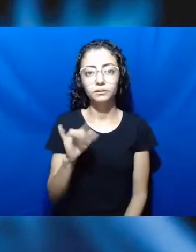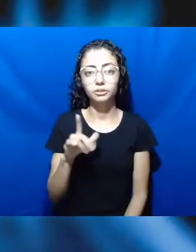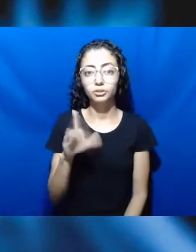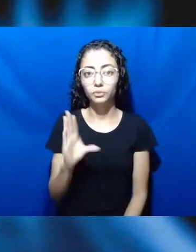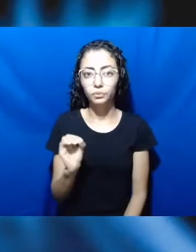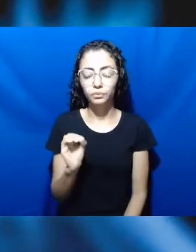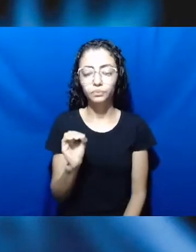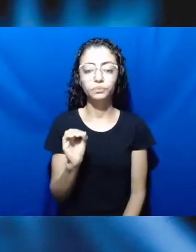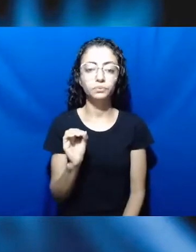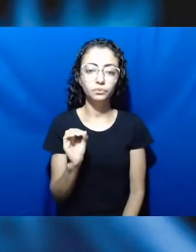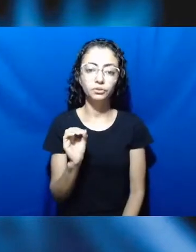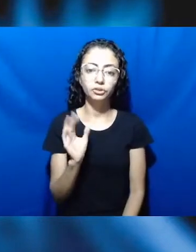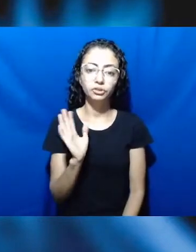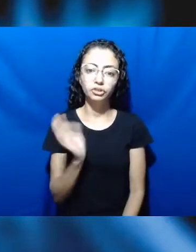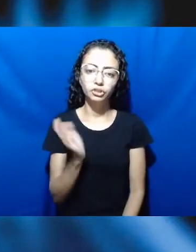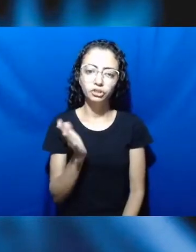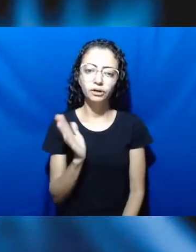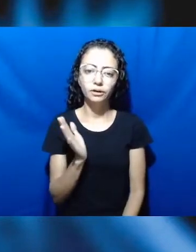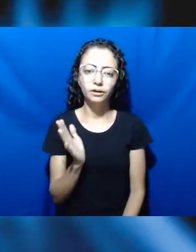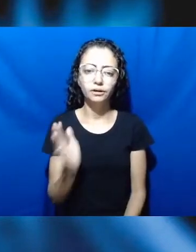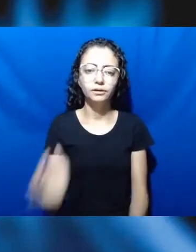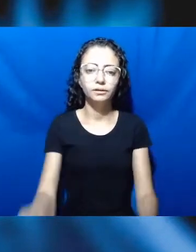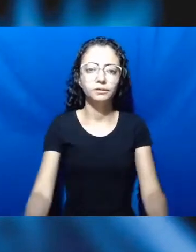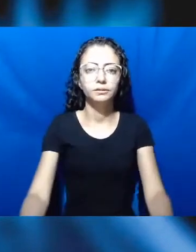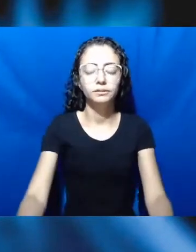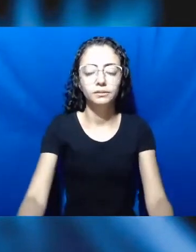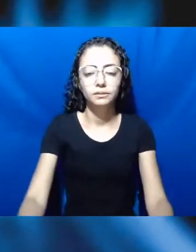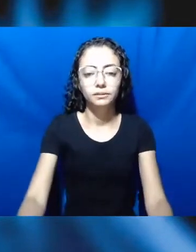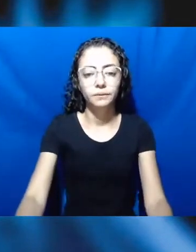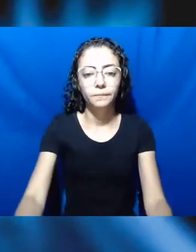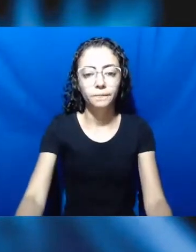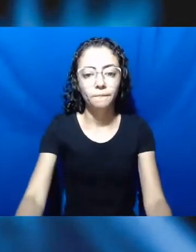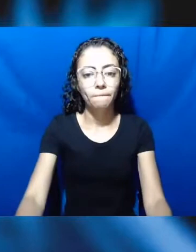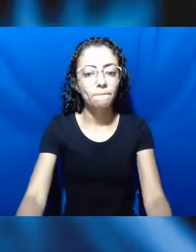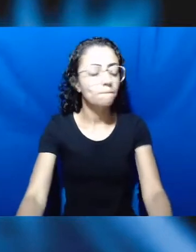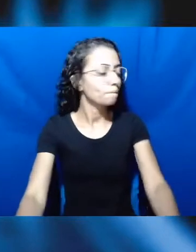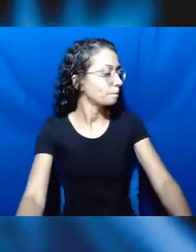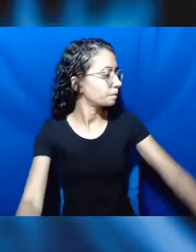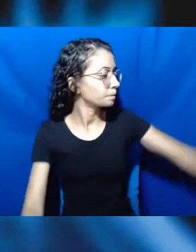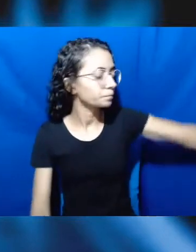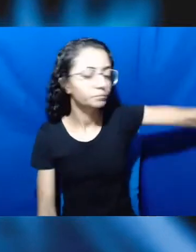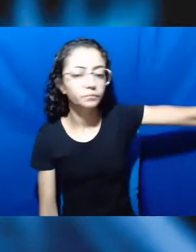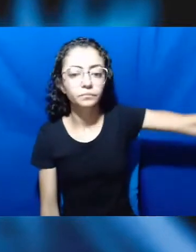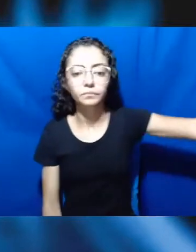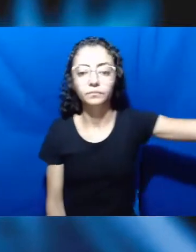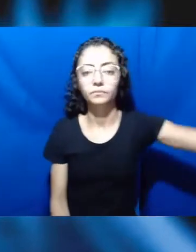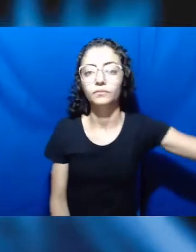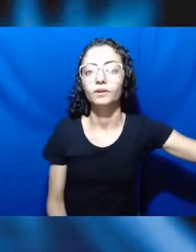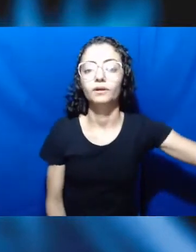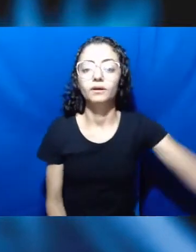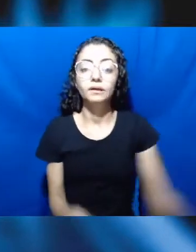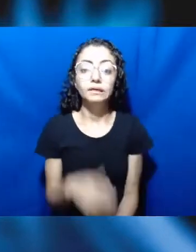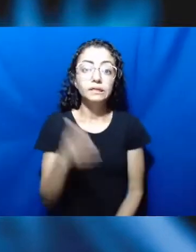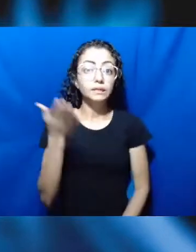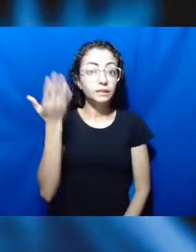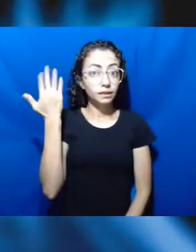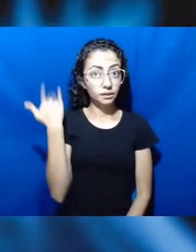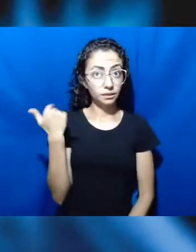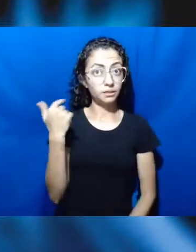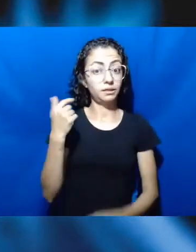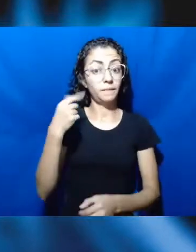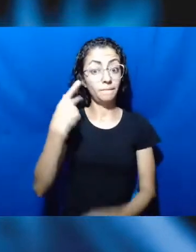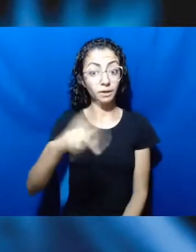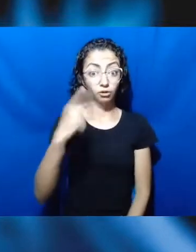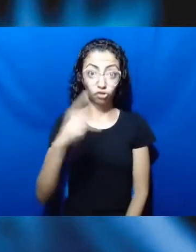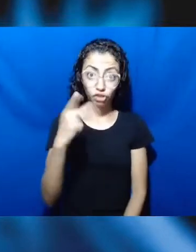Cirilo já fez essa intervenção em alguns locais e teve gente até que quebrou o pé uma vez, lá em Planaltina.